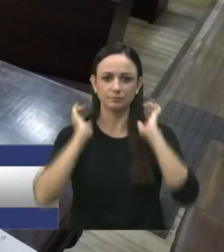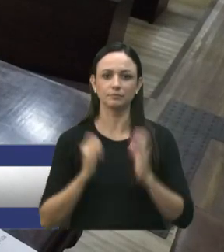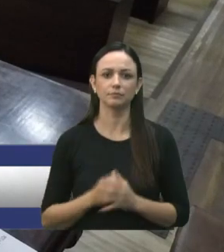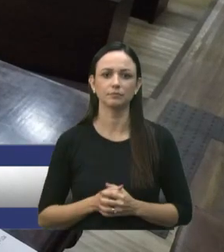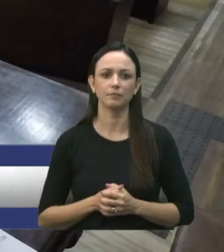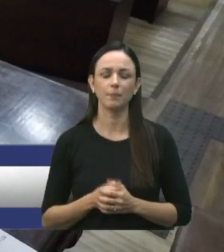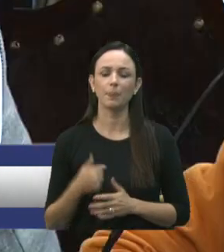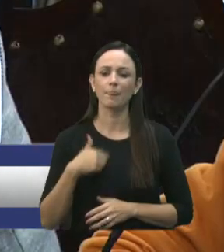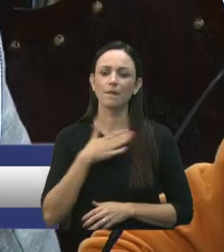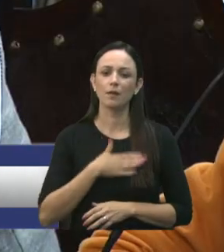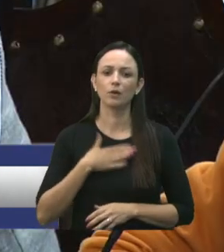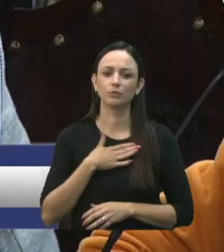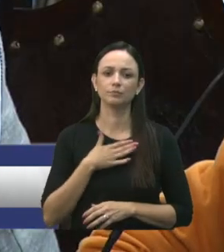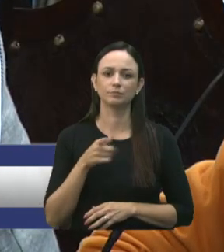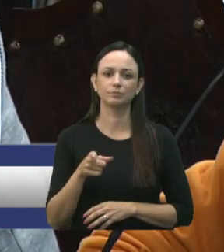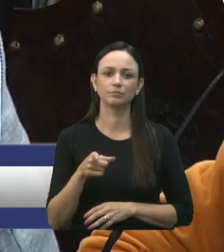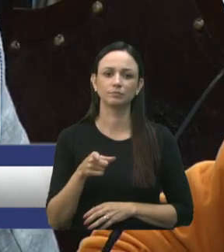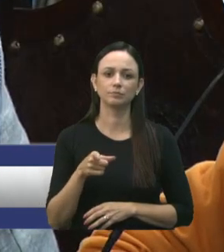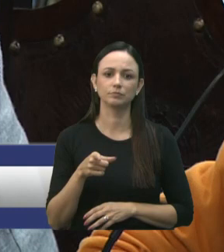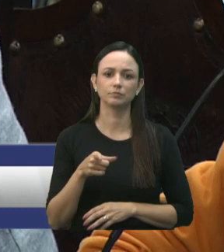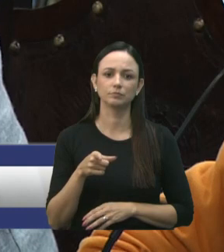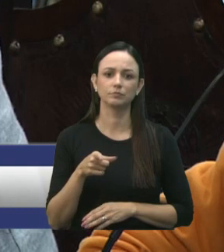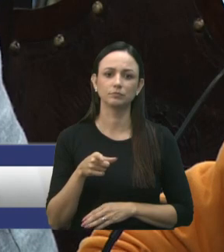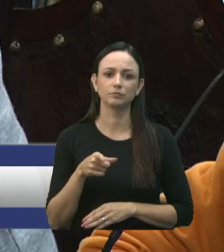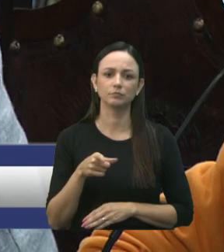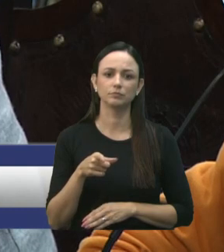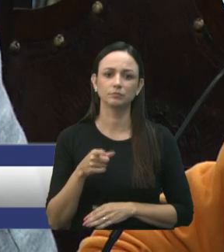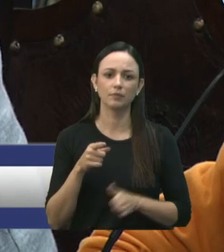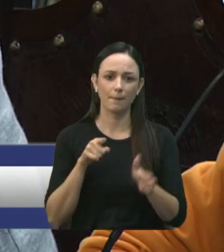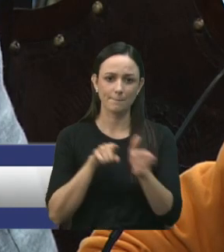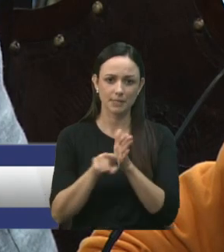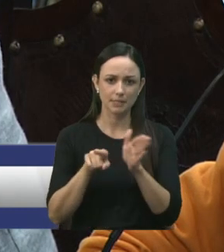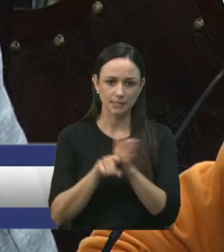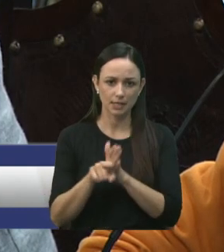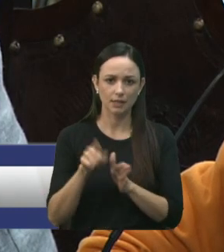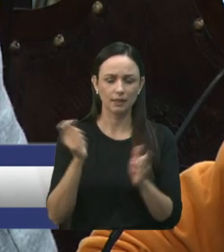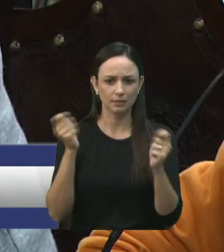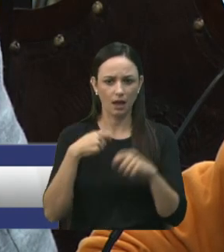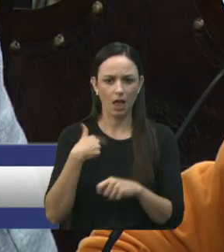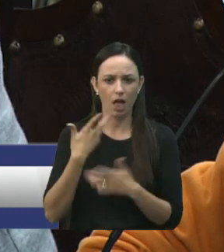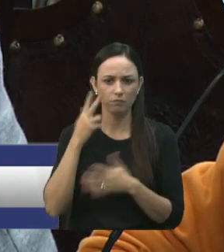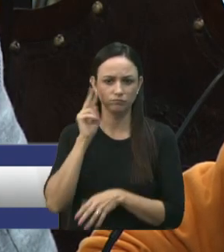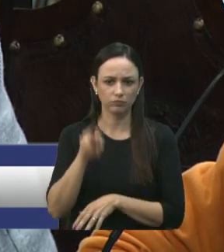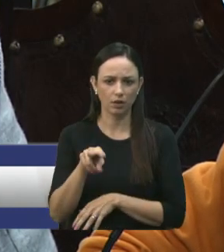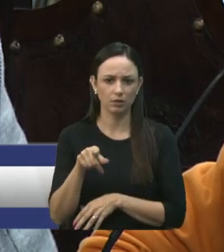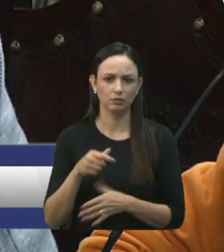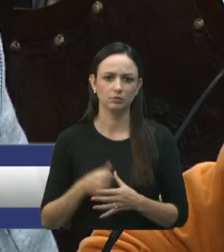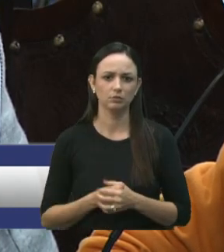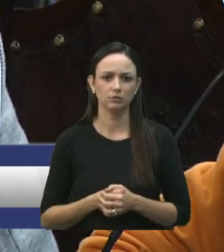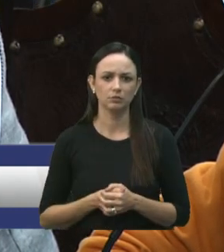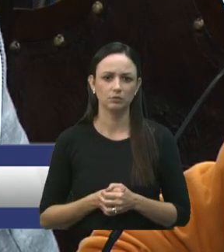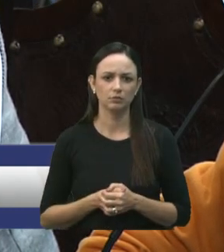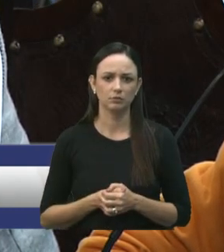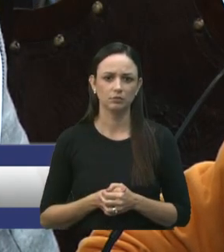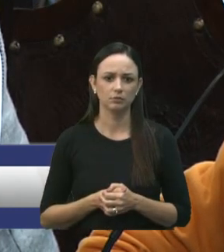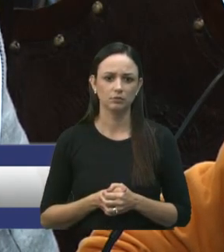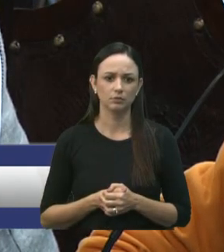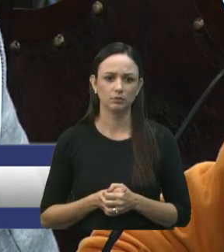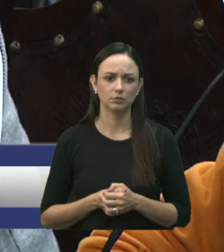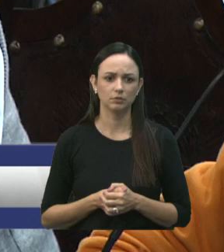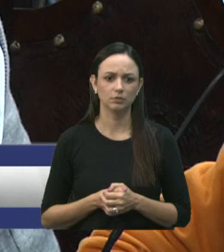eu gostaria de ter acesso a essa pesquisa. Há possibilidade? Tem como nos...